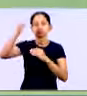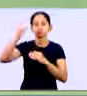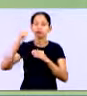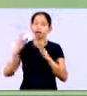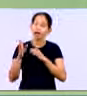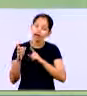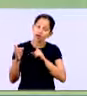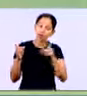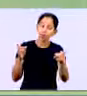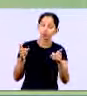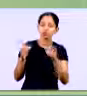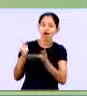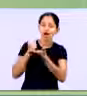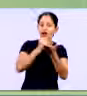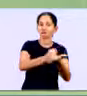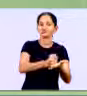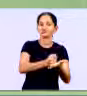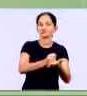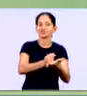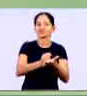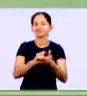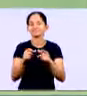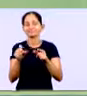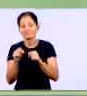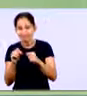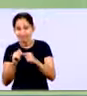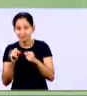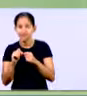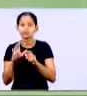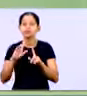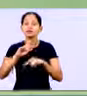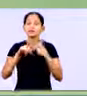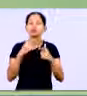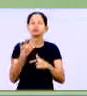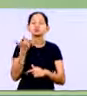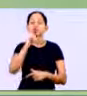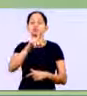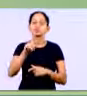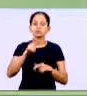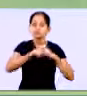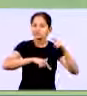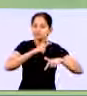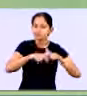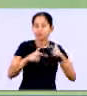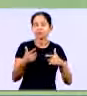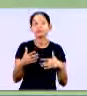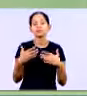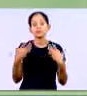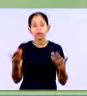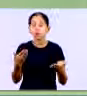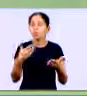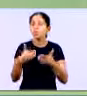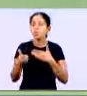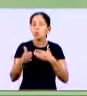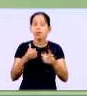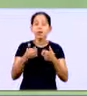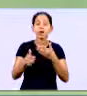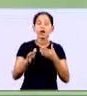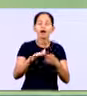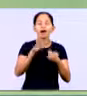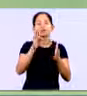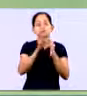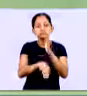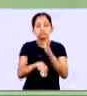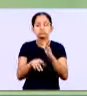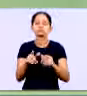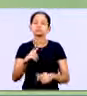condições operacionais para uso pretendido. Quaisquer descontos comerciais e abatimentos são deduzidos para chegar ao